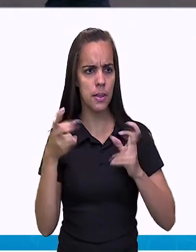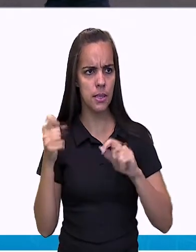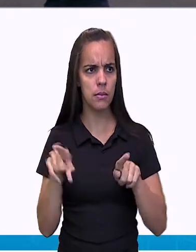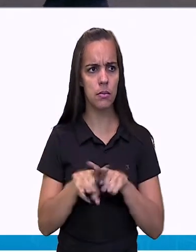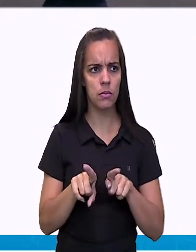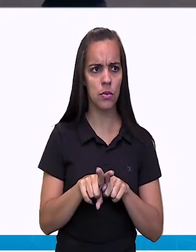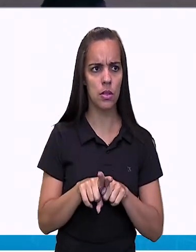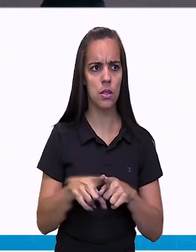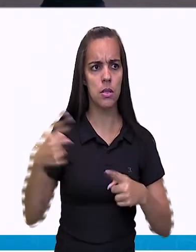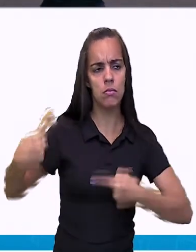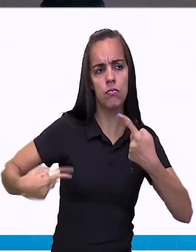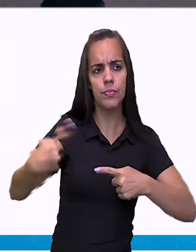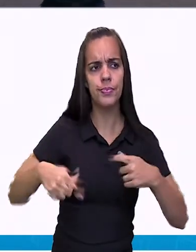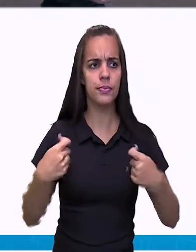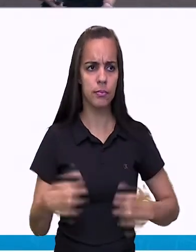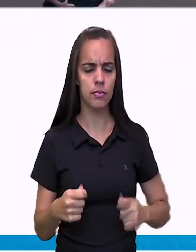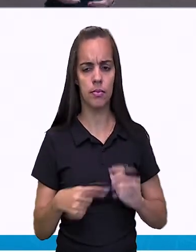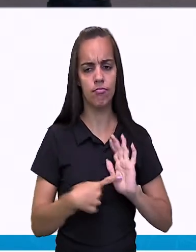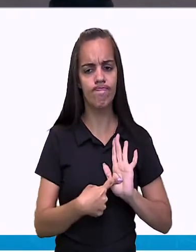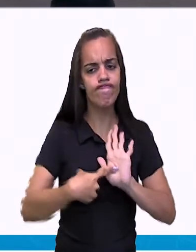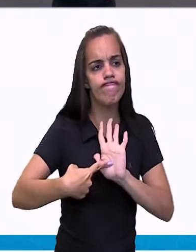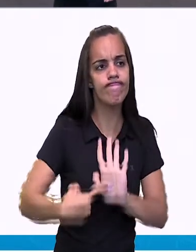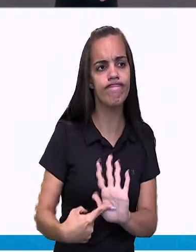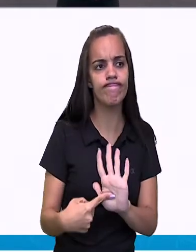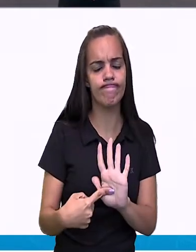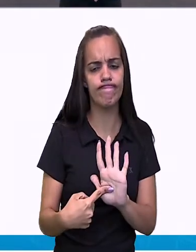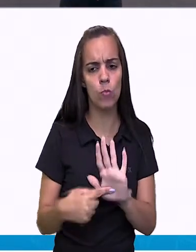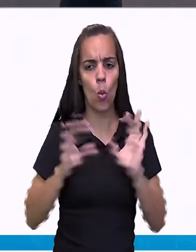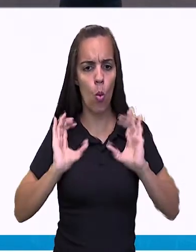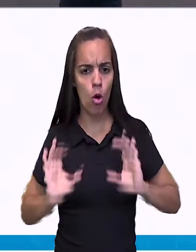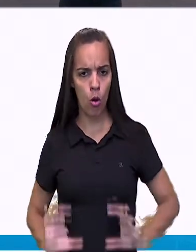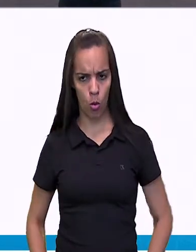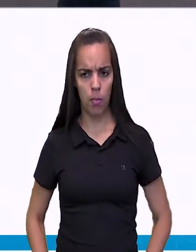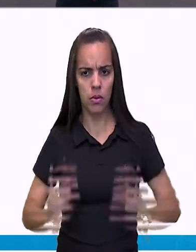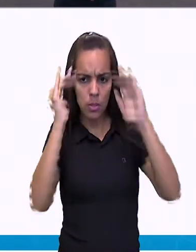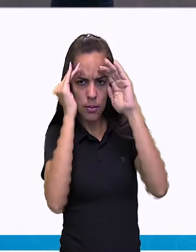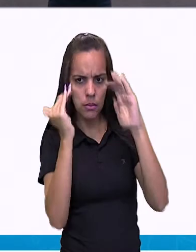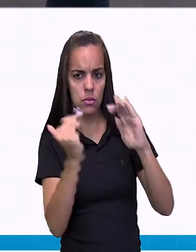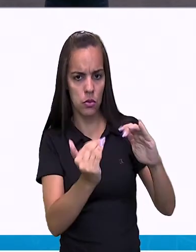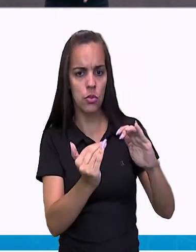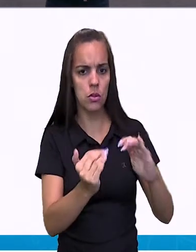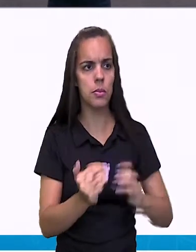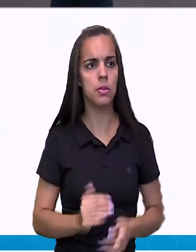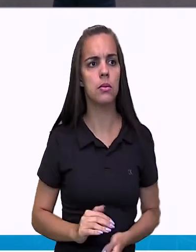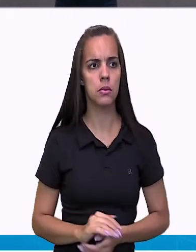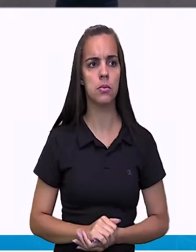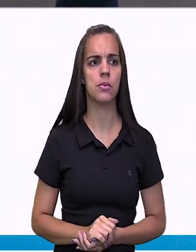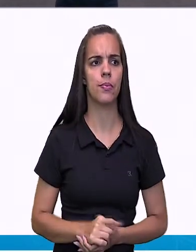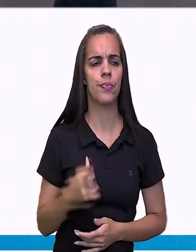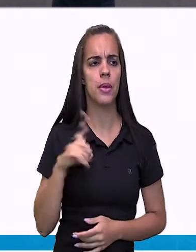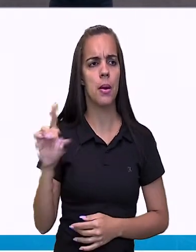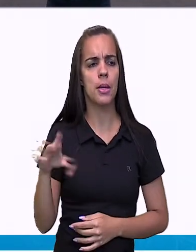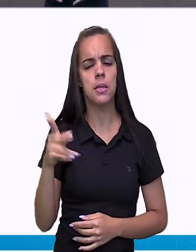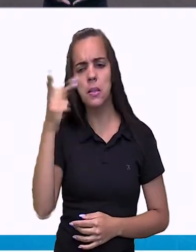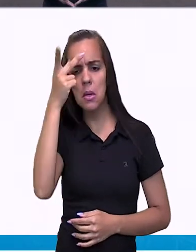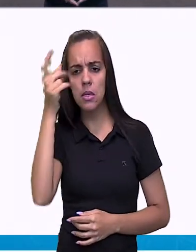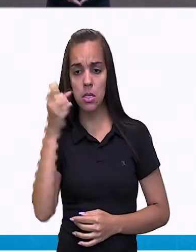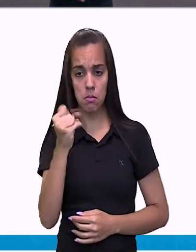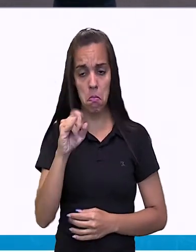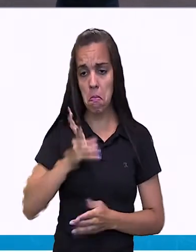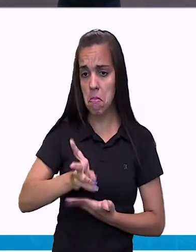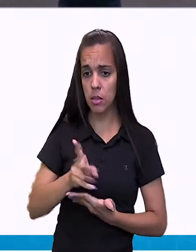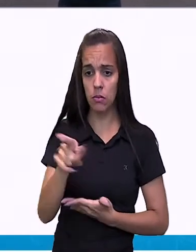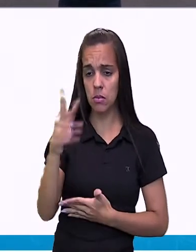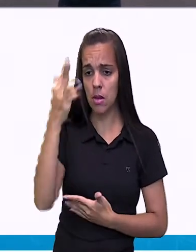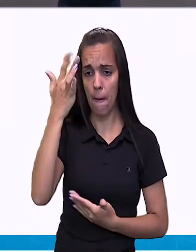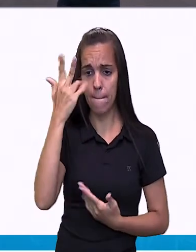que o debate ele precisa apresentar um comportamento respeitoso. Tudo bem, você não pensa como a outra pessoa, mas